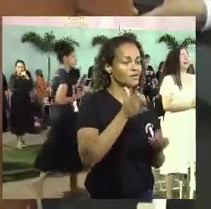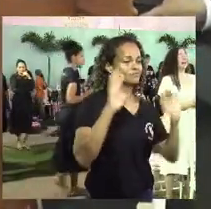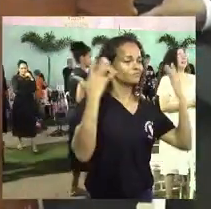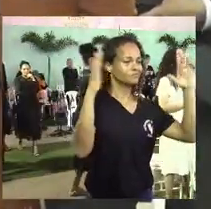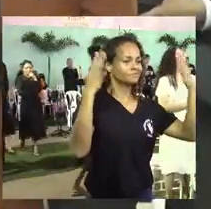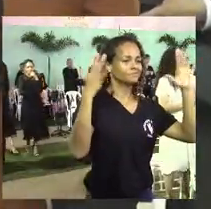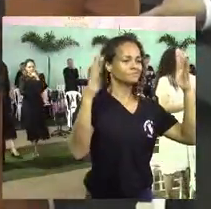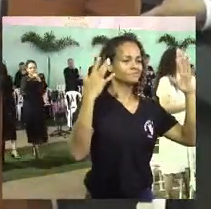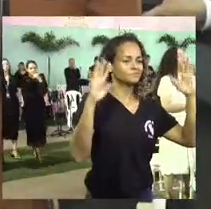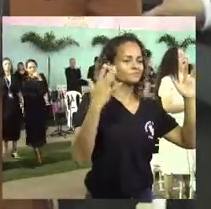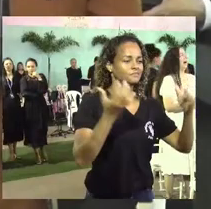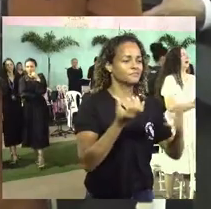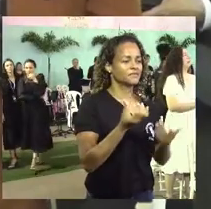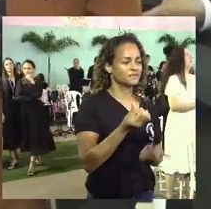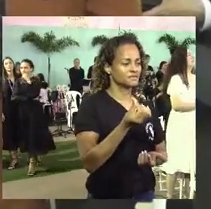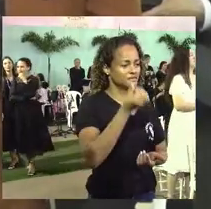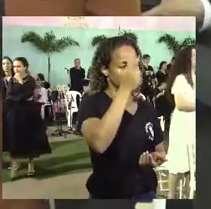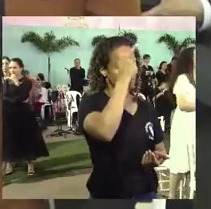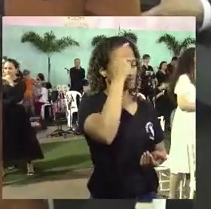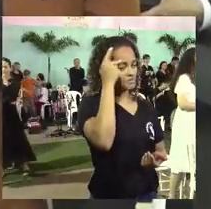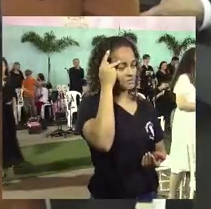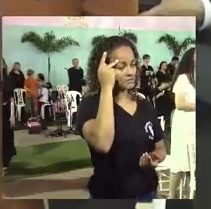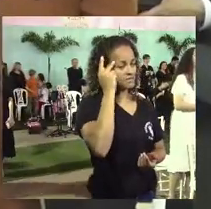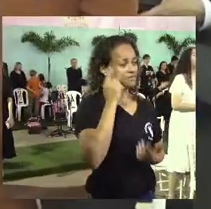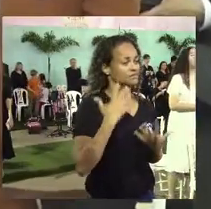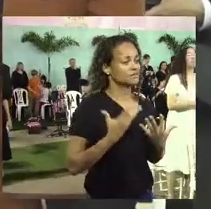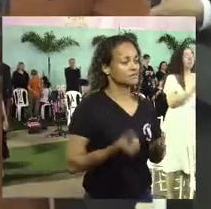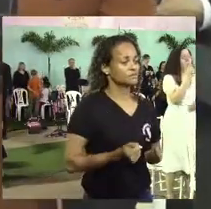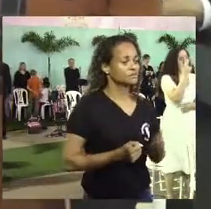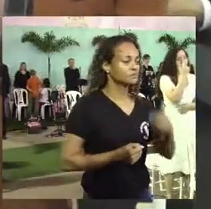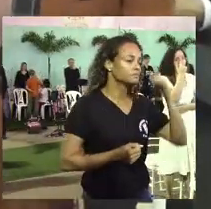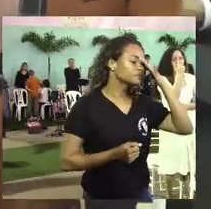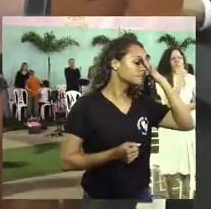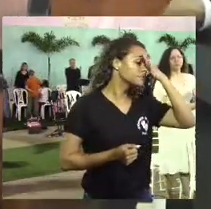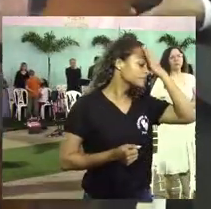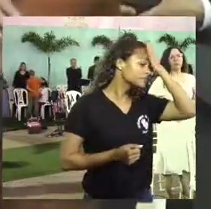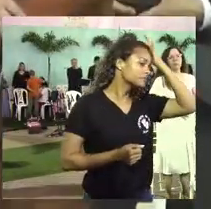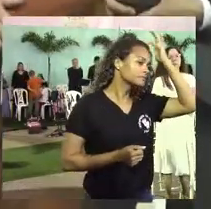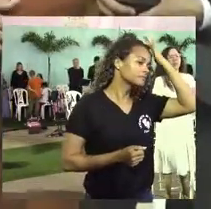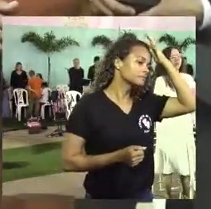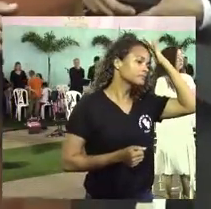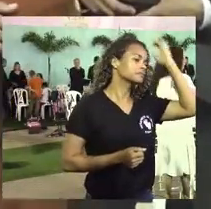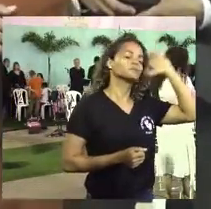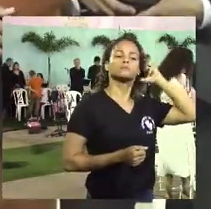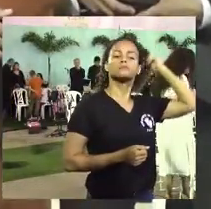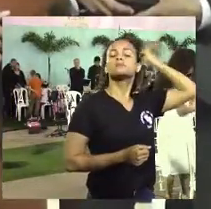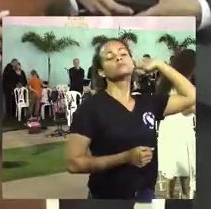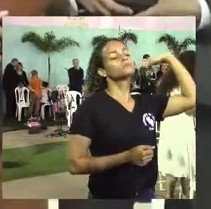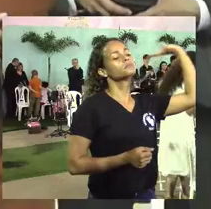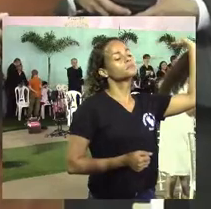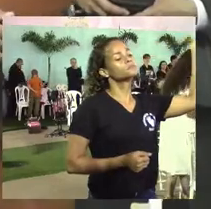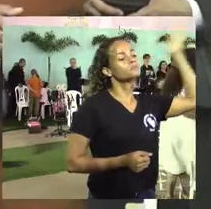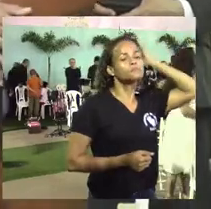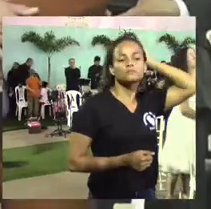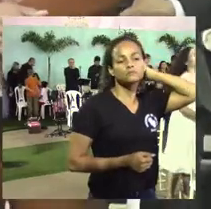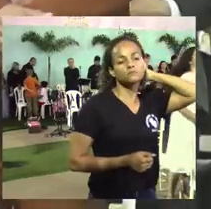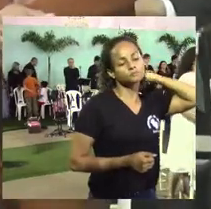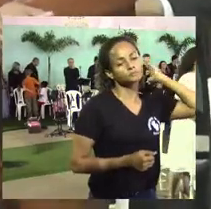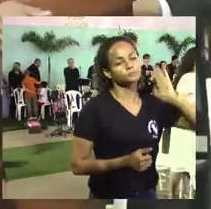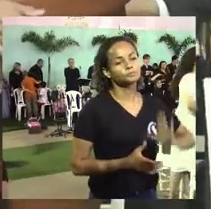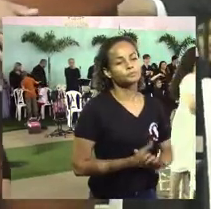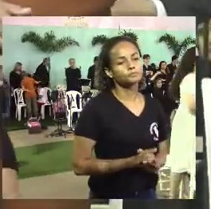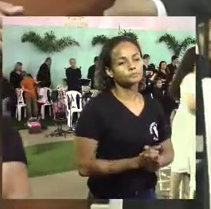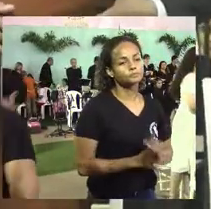seis almas para Jesus Cristo já cadê a sétima pra gente completar sete almas para mim começar a pregar